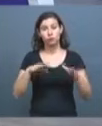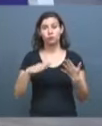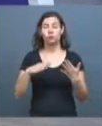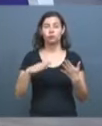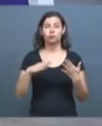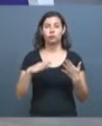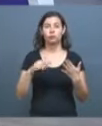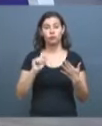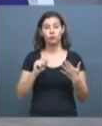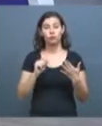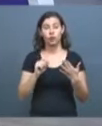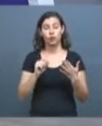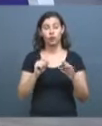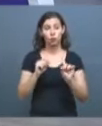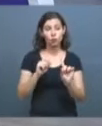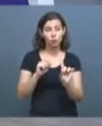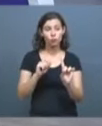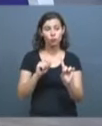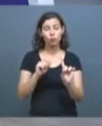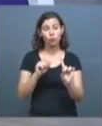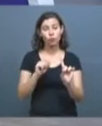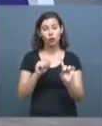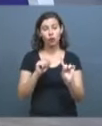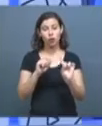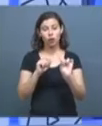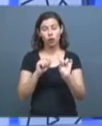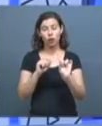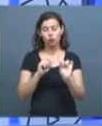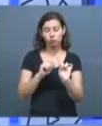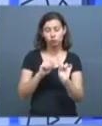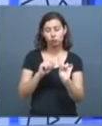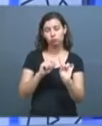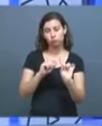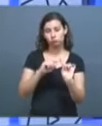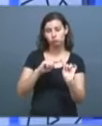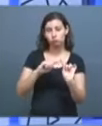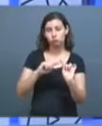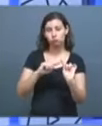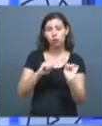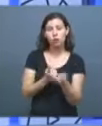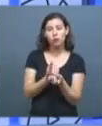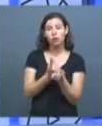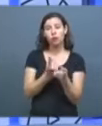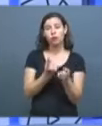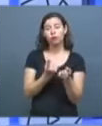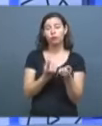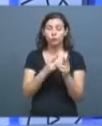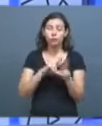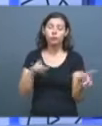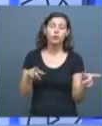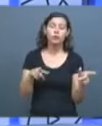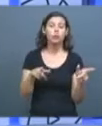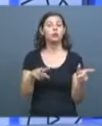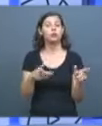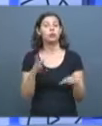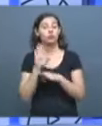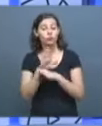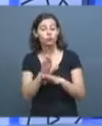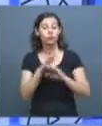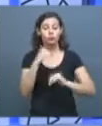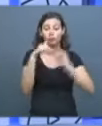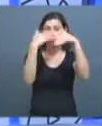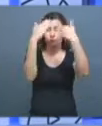estar. É uma força contrária, é uma coisa que nos move. Então, ela é um fator motivador para o